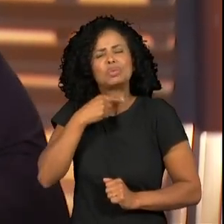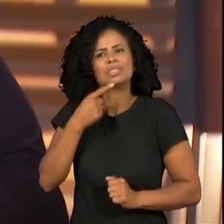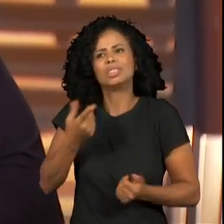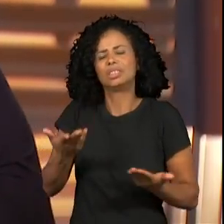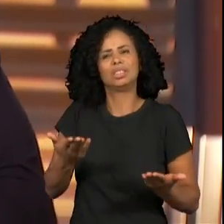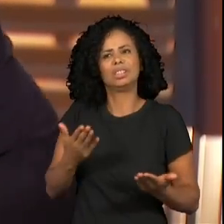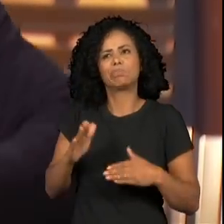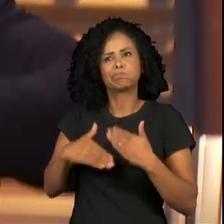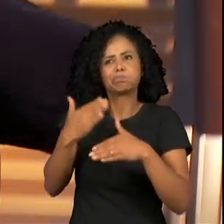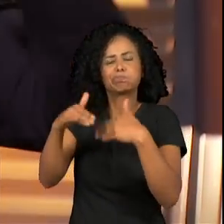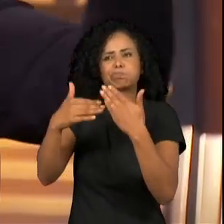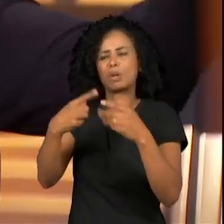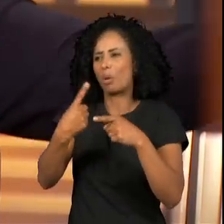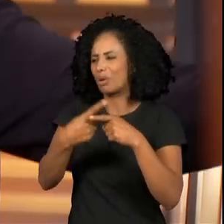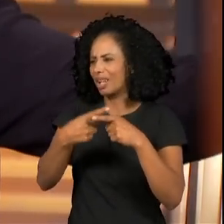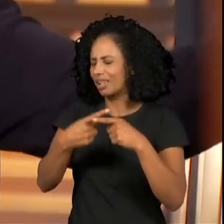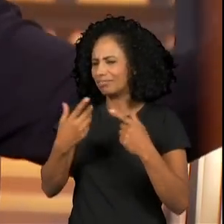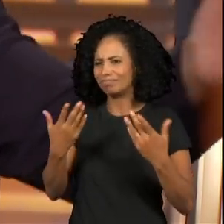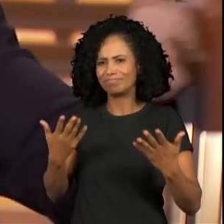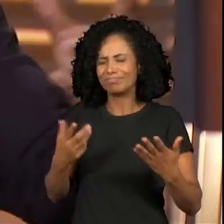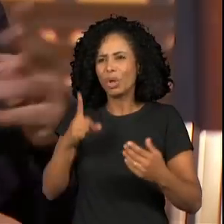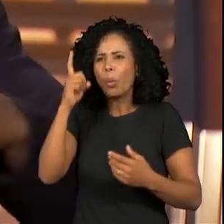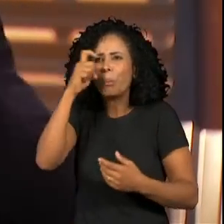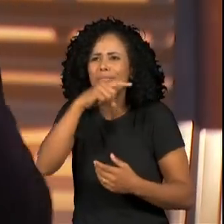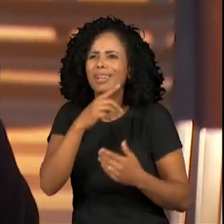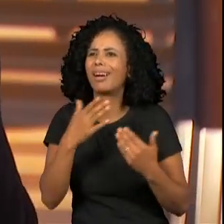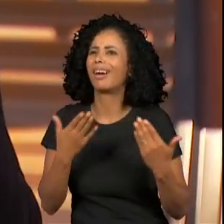questão partidária. Depois eu fiquei pensando nas outras coisas.